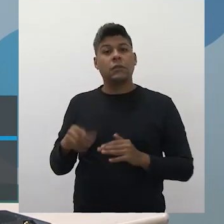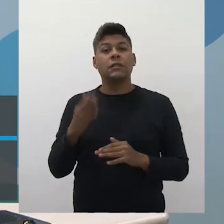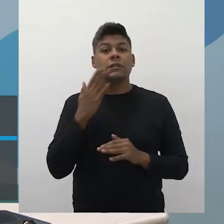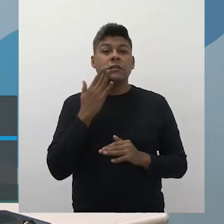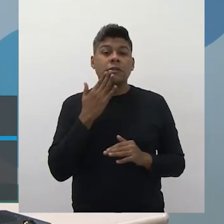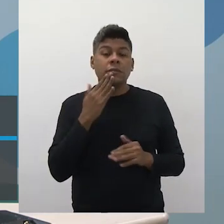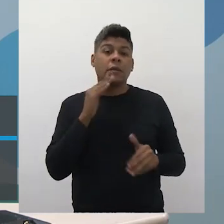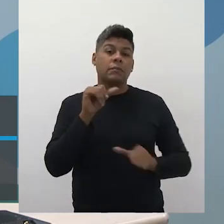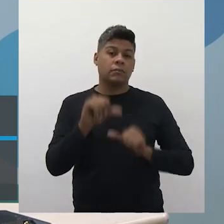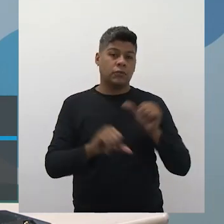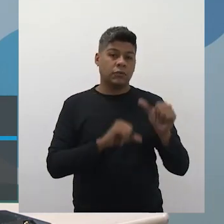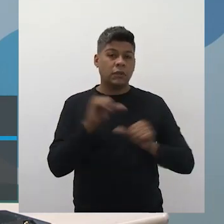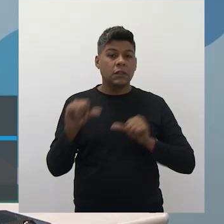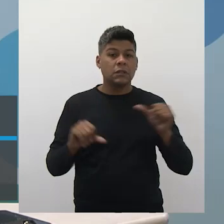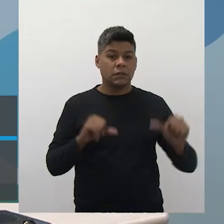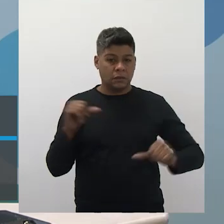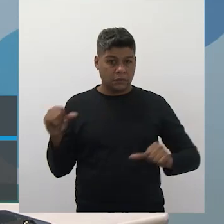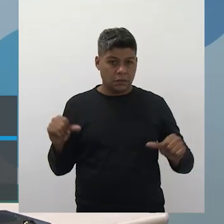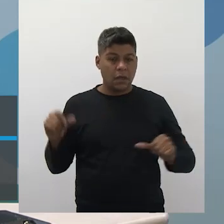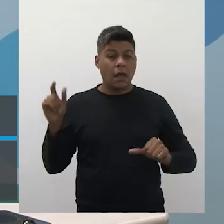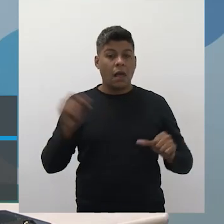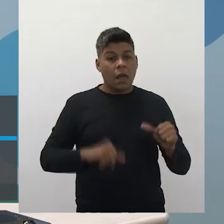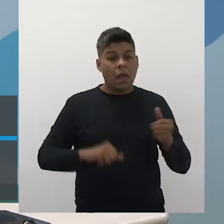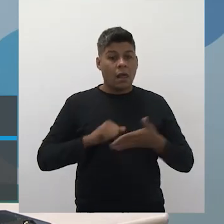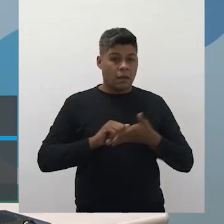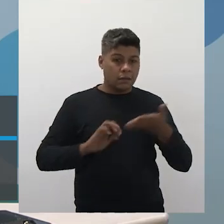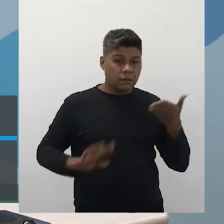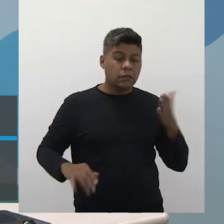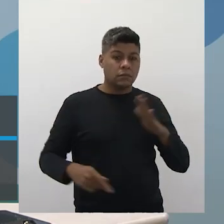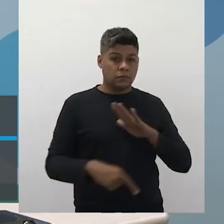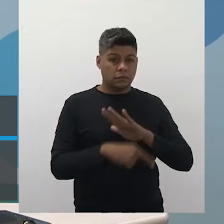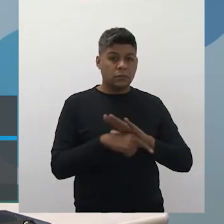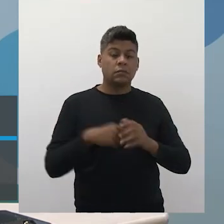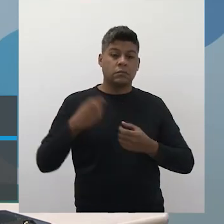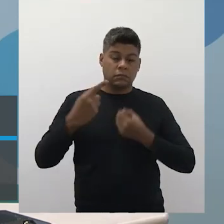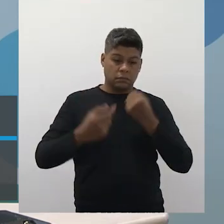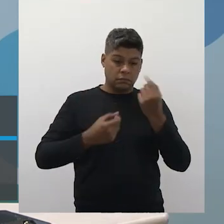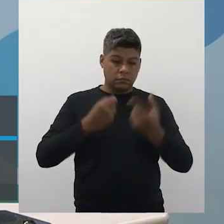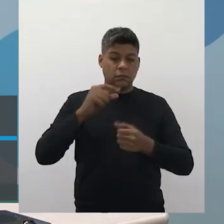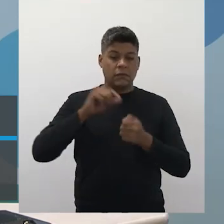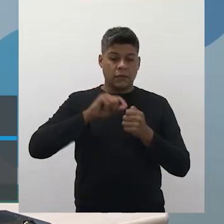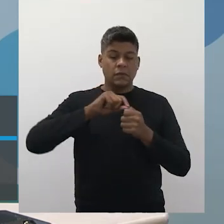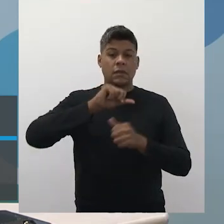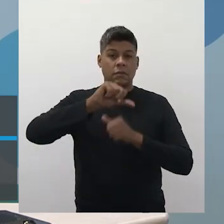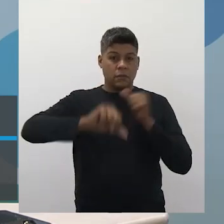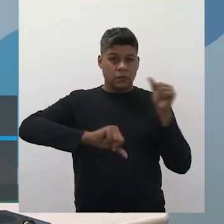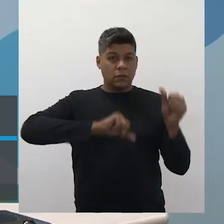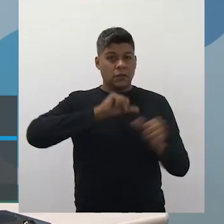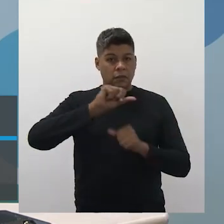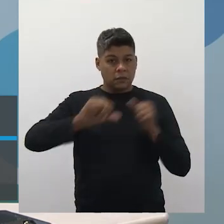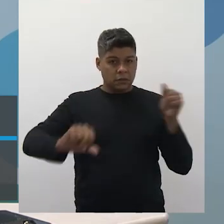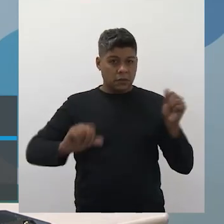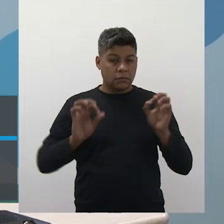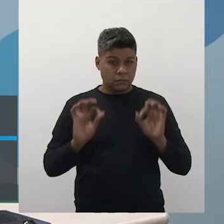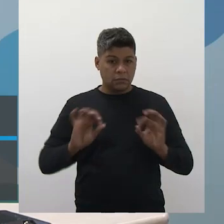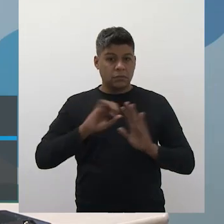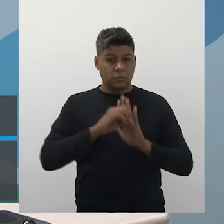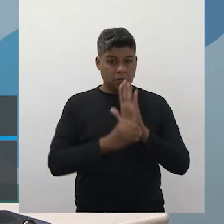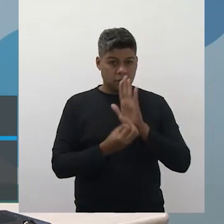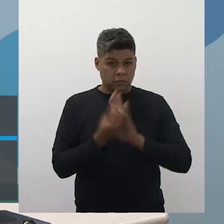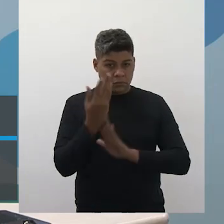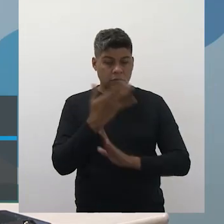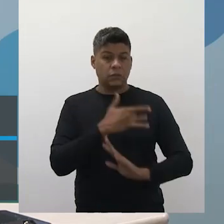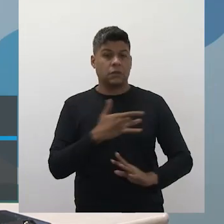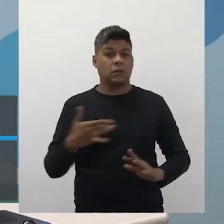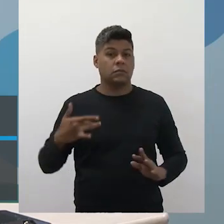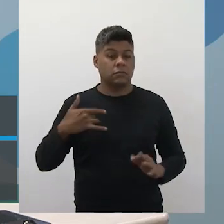semente da mudança de hábito. Né? Esse aqui é um exercício, uma coisa que paulatinamente a gente vai fazendo essas mudanças, questões da sustentabilidade, alimentação